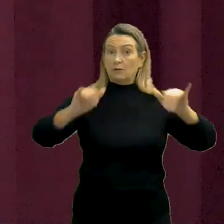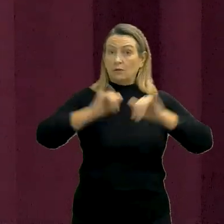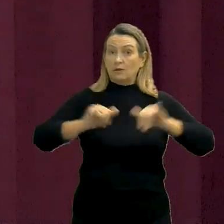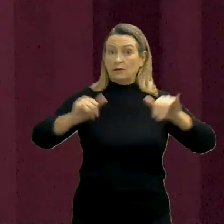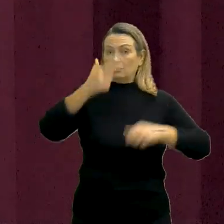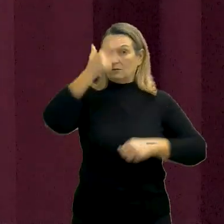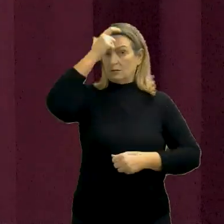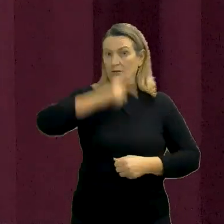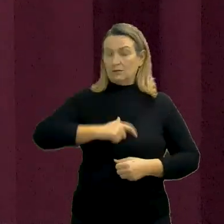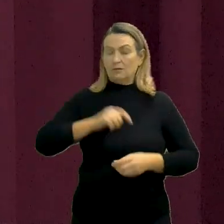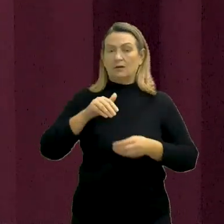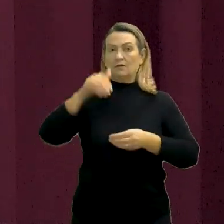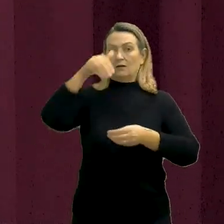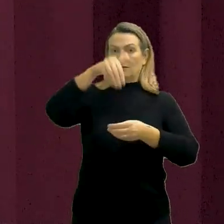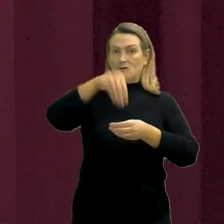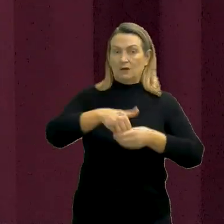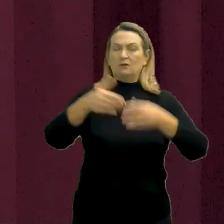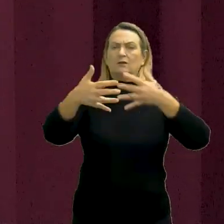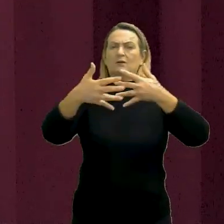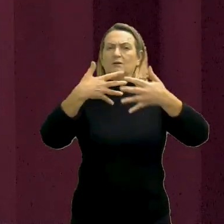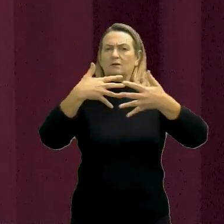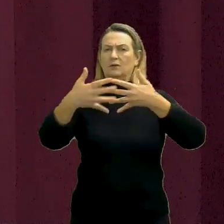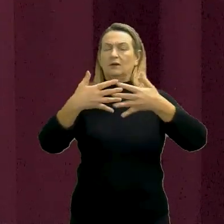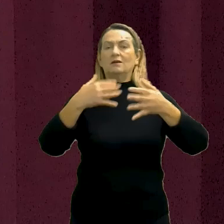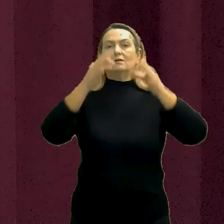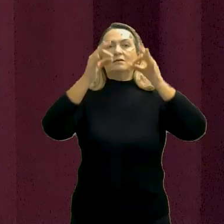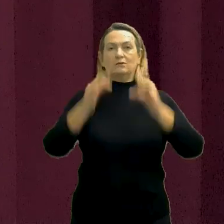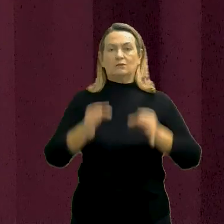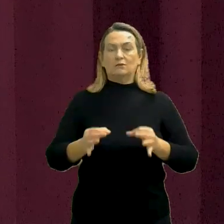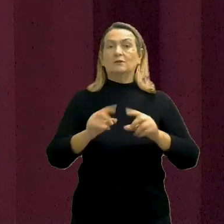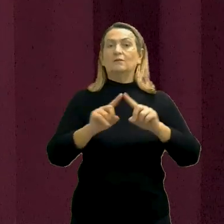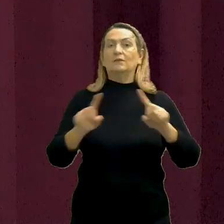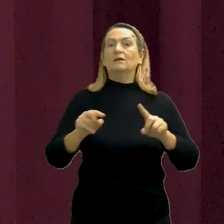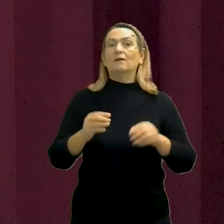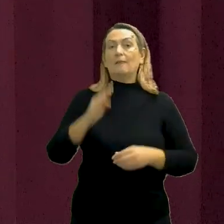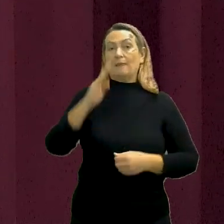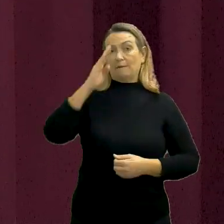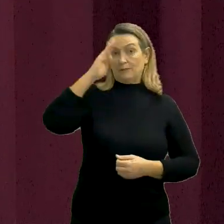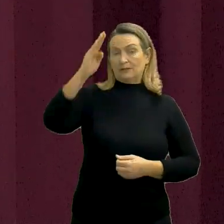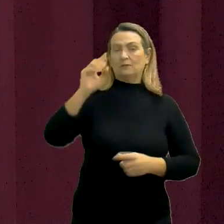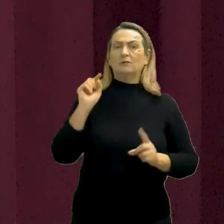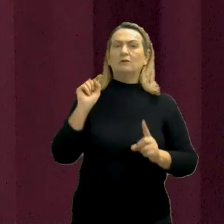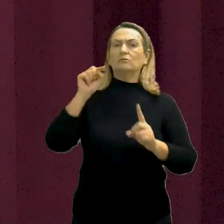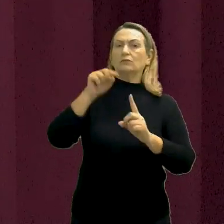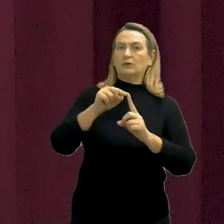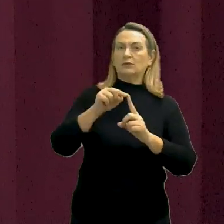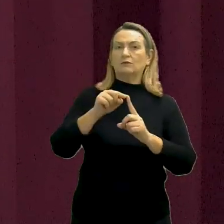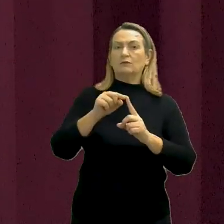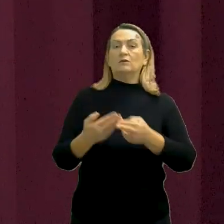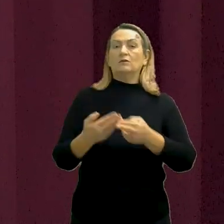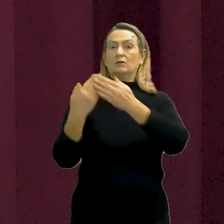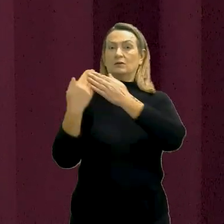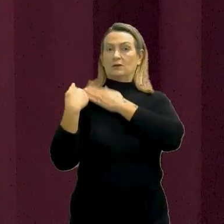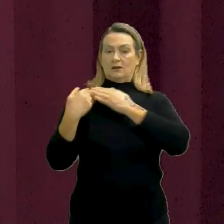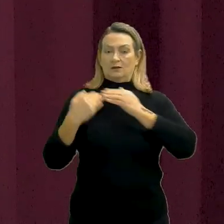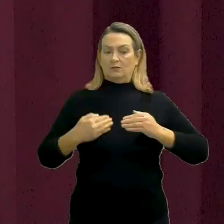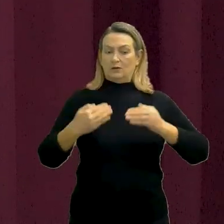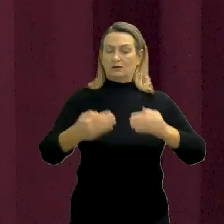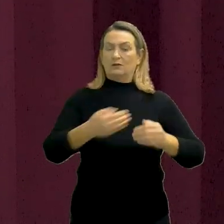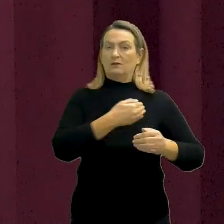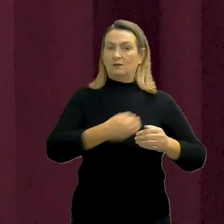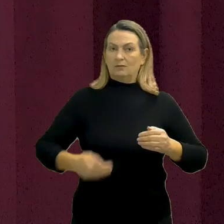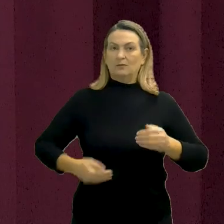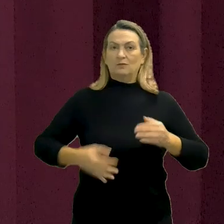justas mas que a principal função do ministério público e da Justiça Eleitoral eu creio que